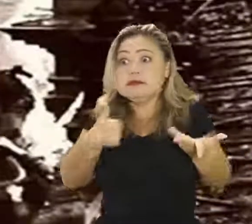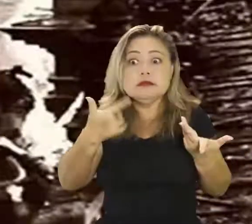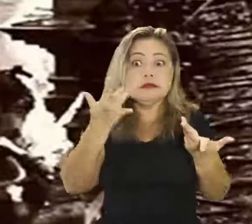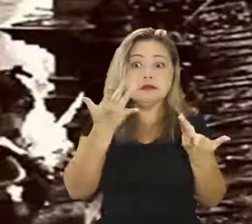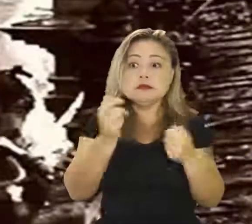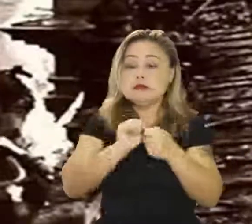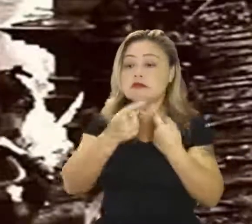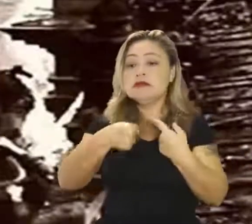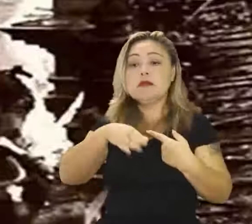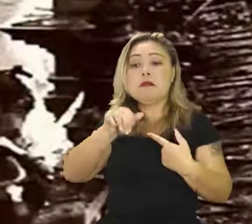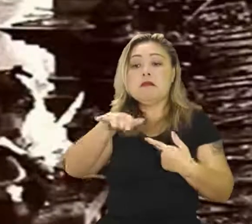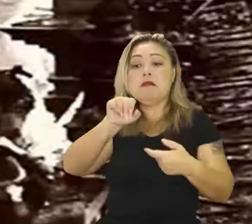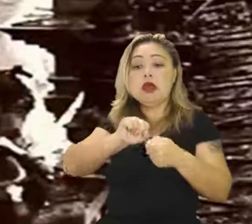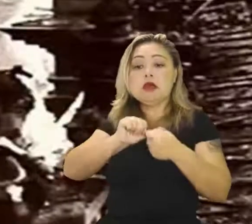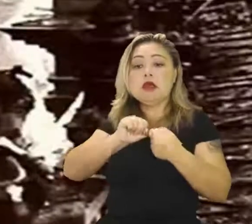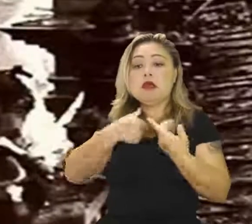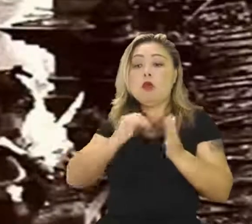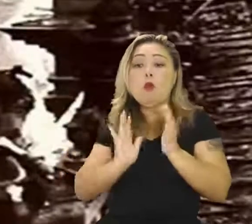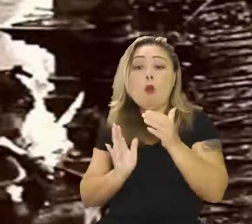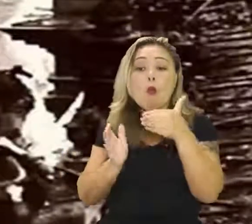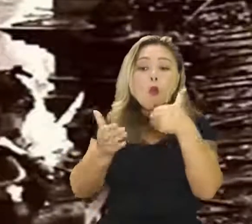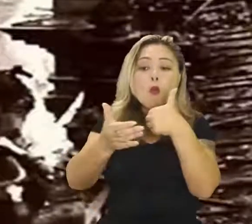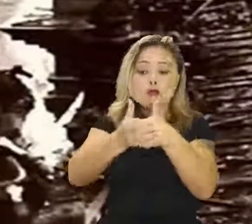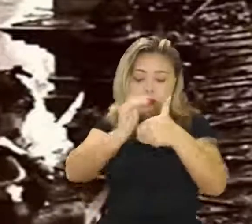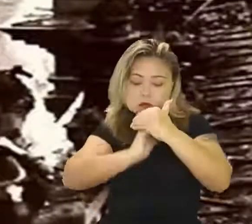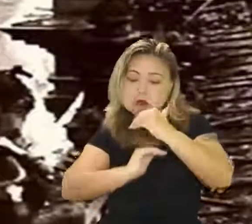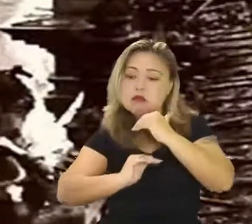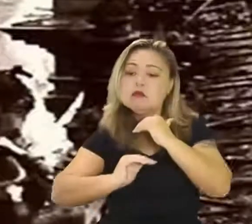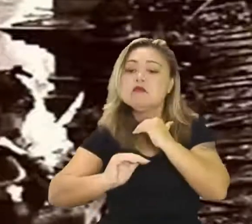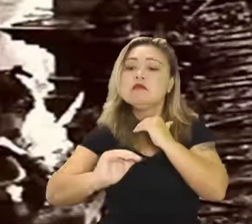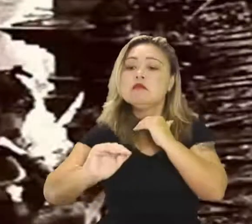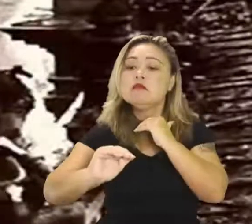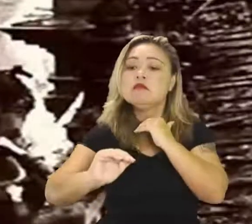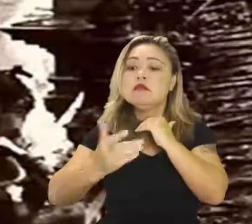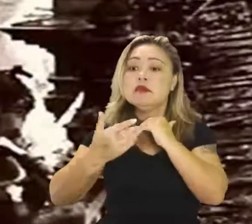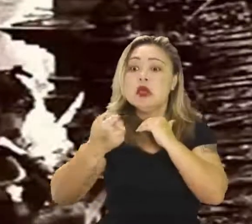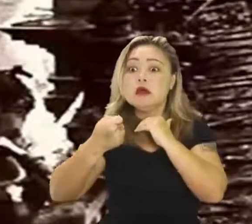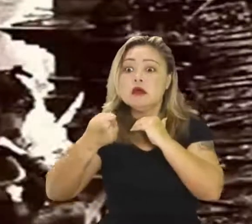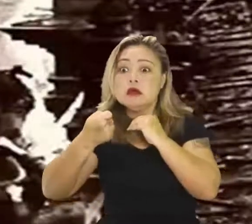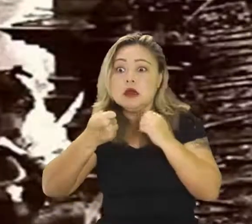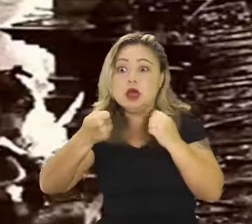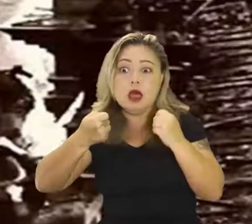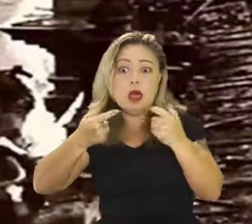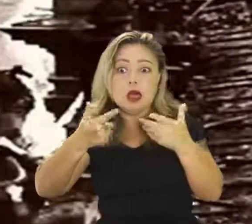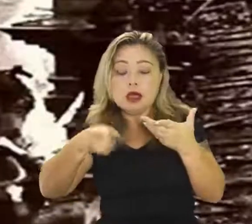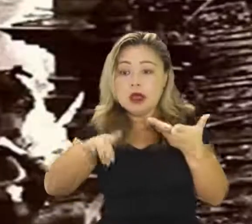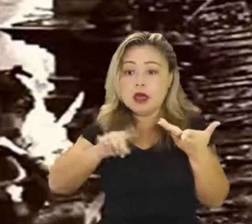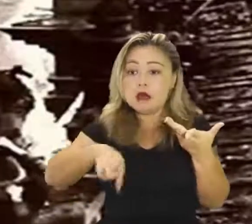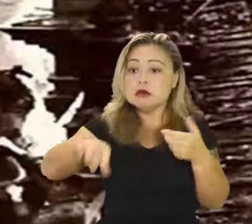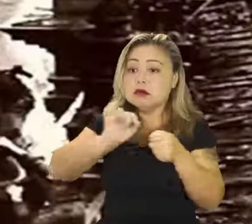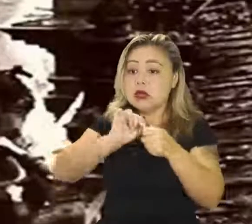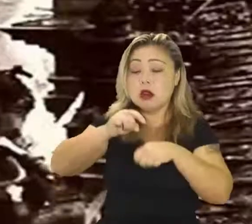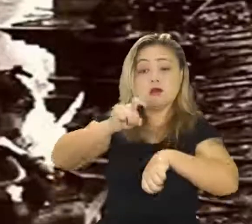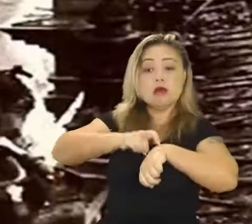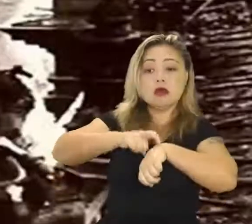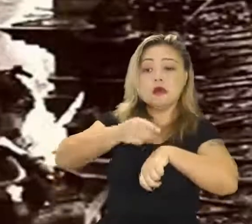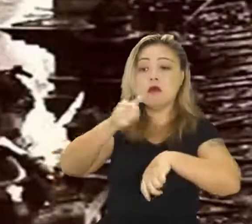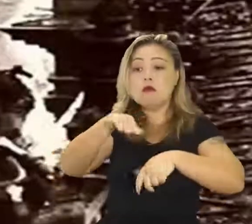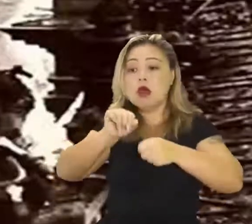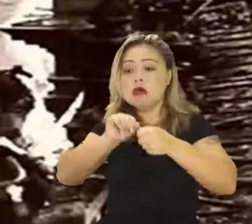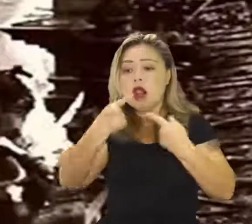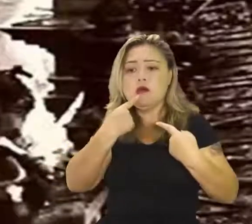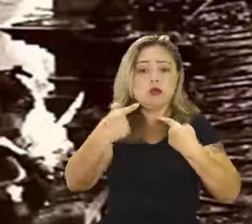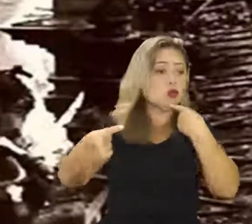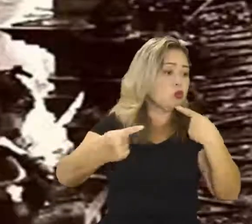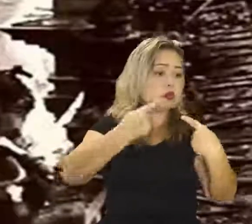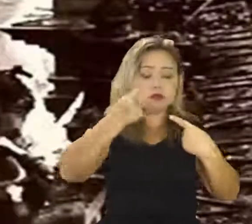no bunker, lá no esconderijo subterrâneo dele. Olha a pressão que estava sendo passada neste momento no bunker, aquela